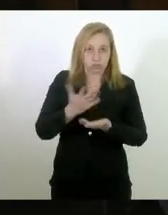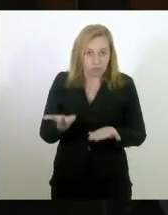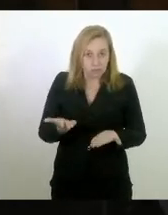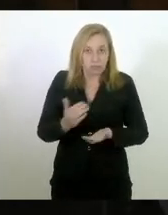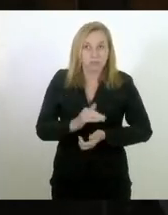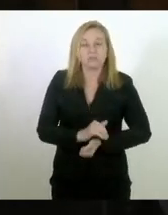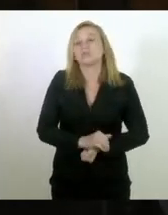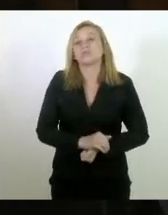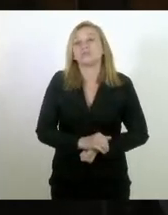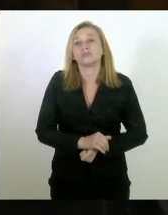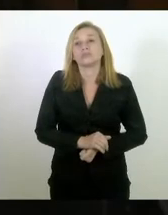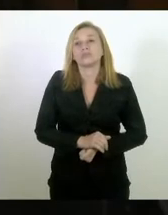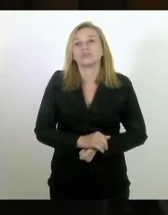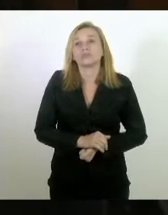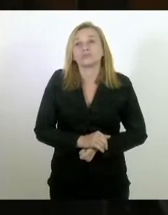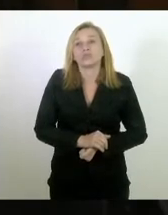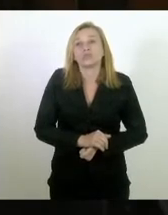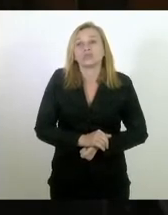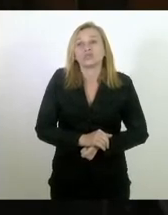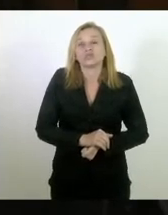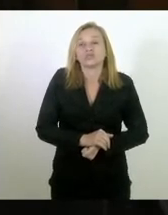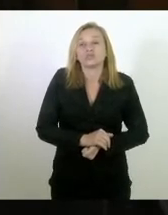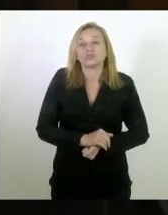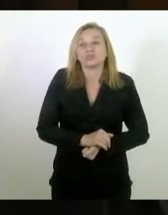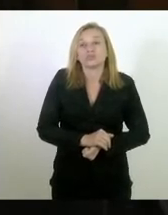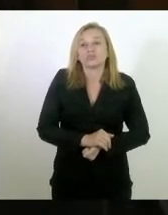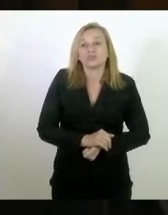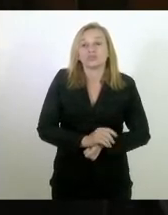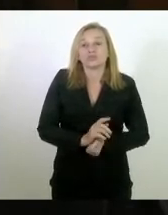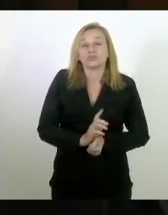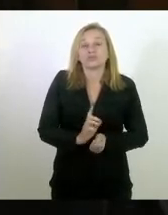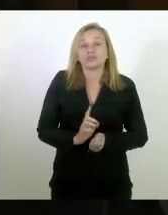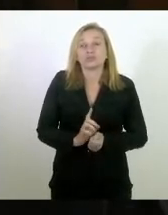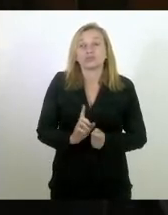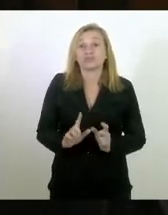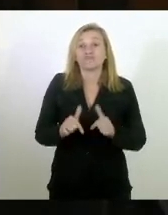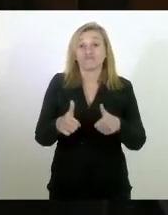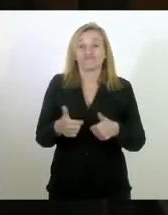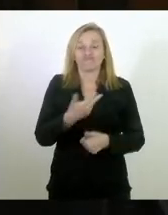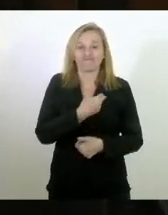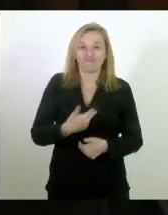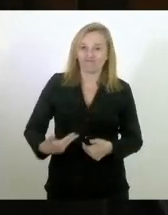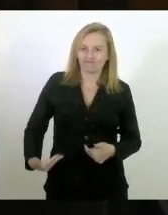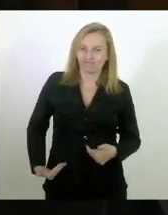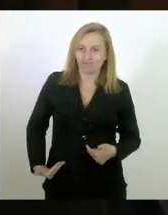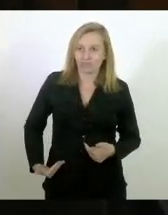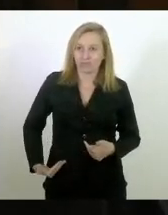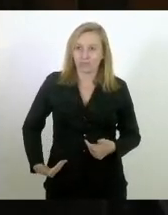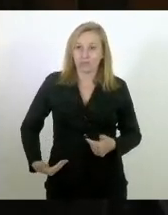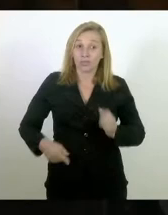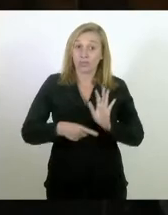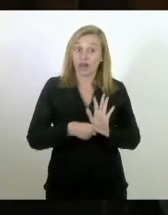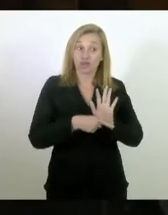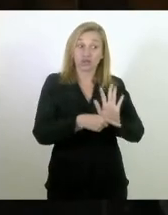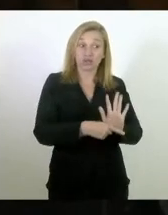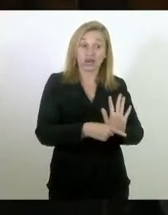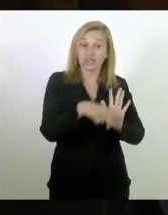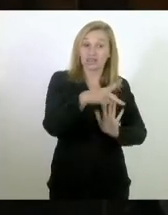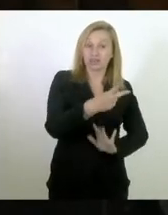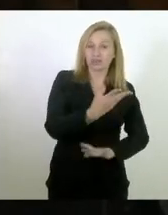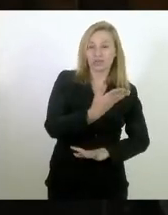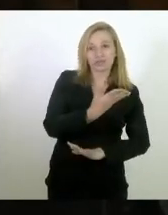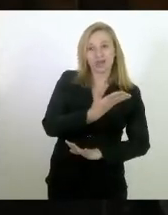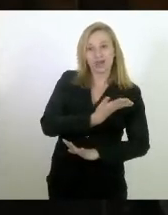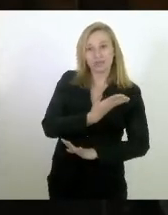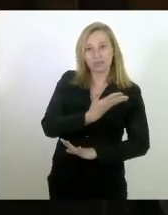E aí é de atos do governo para beneficiar seus aliados